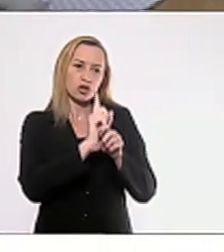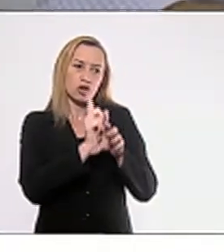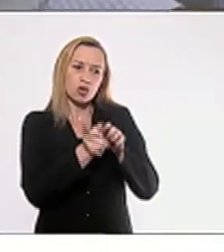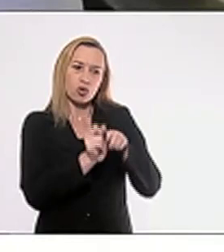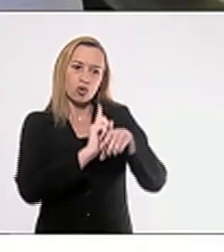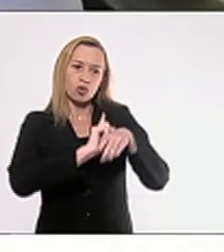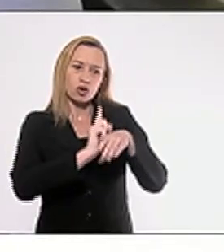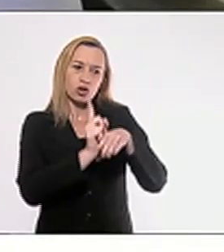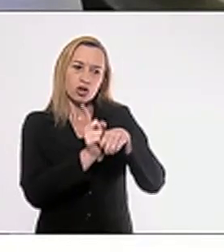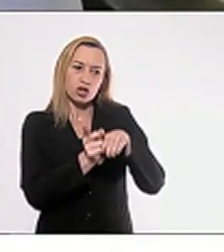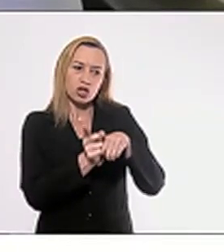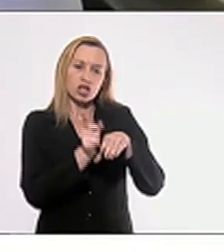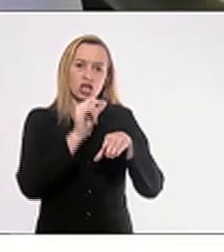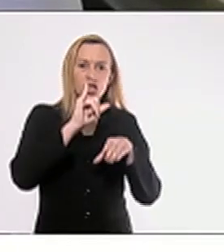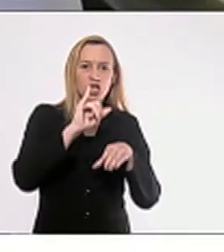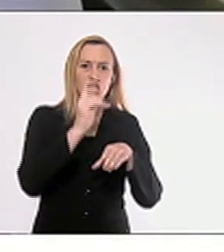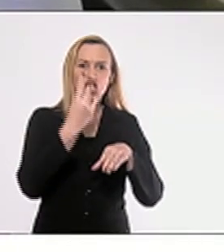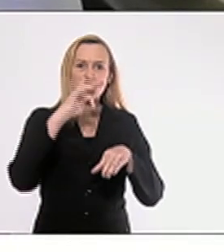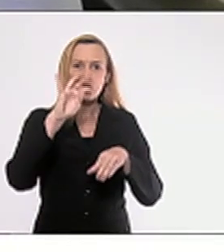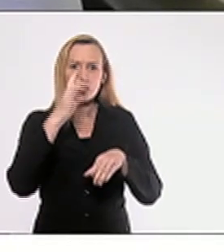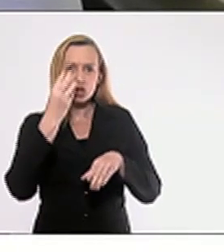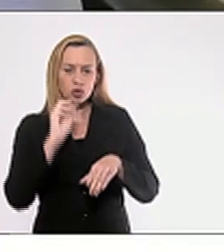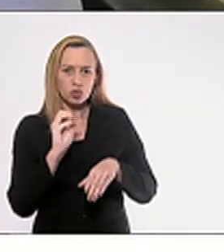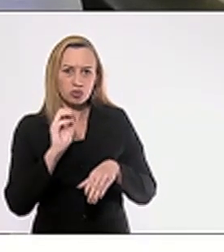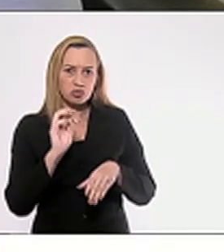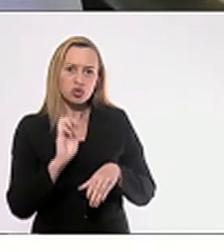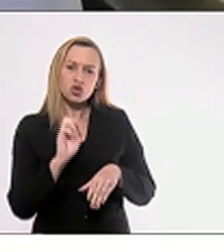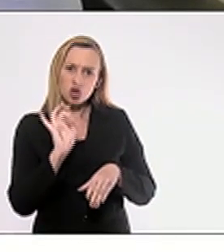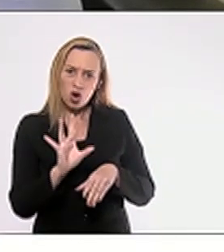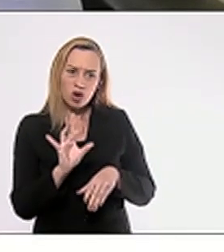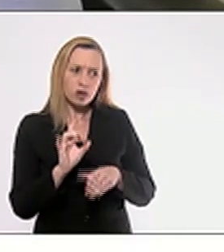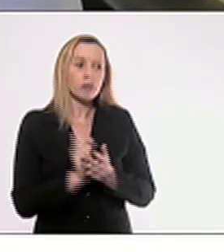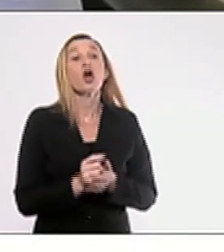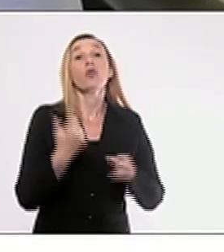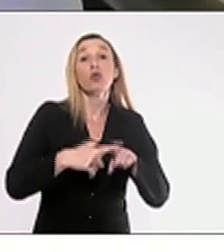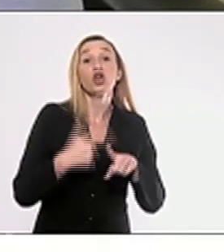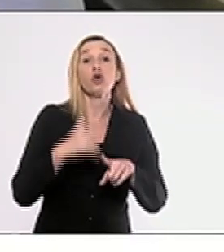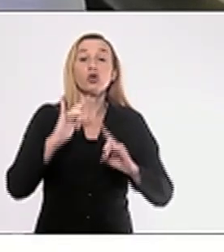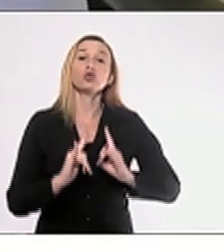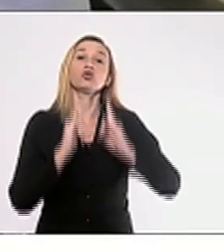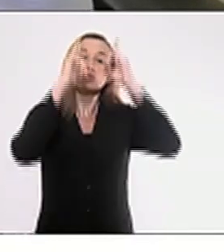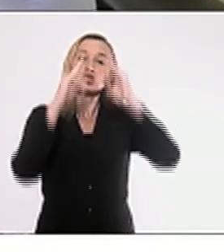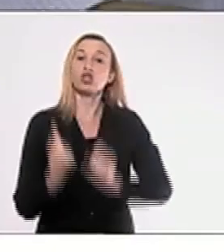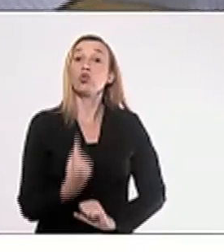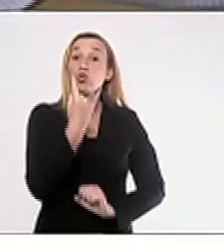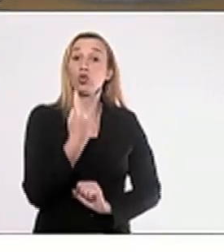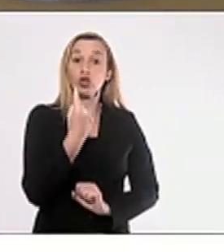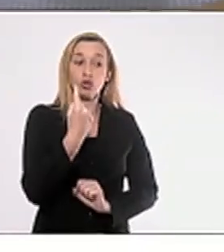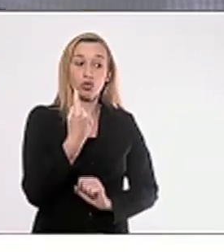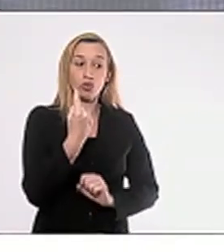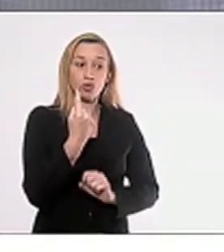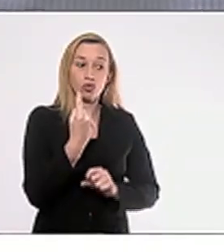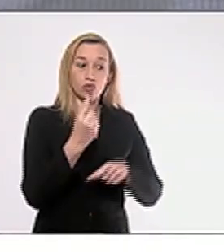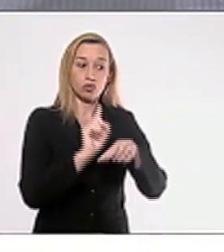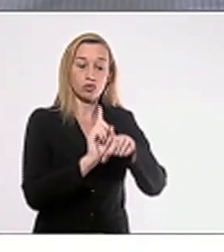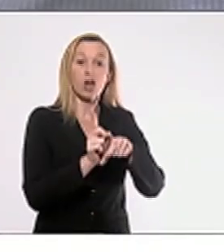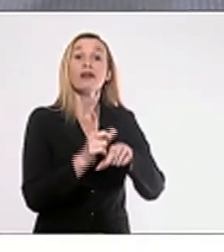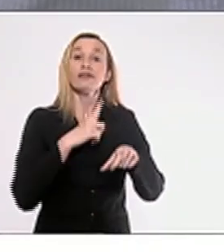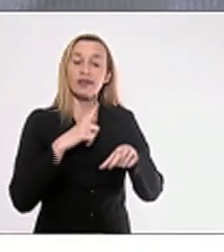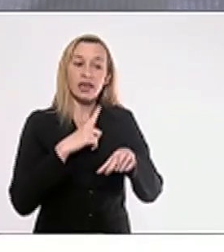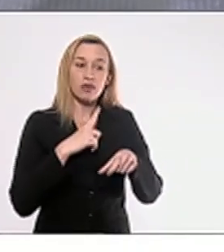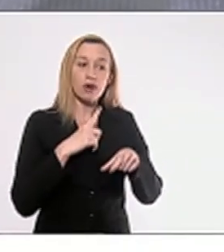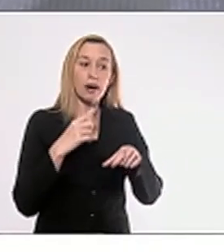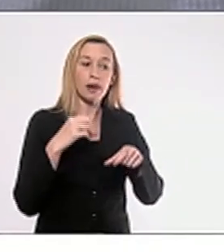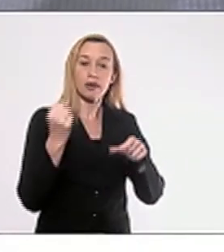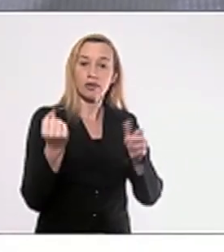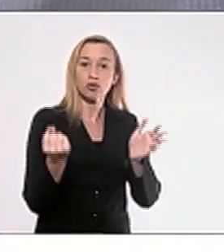leiturista. Mas internamente? Porque o que acontece? Quando o condomínio tem um único ramal, ele tem uma matrícula. E a